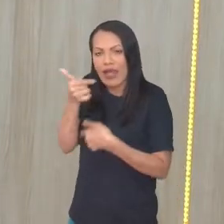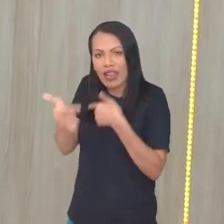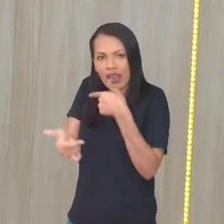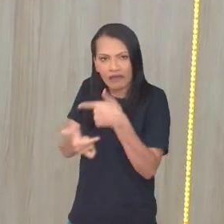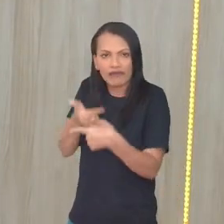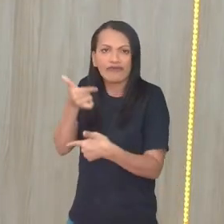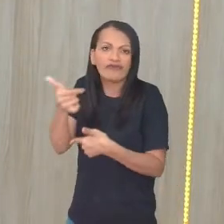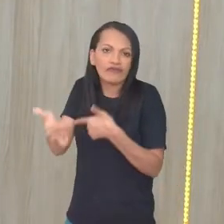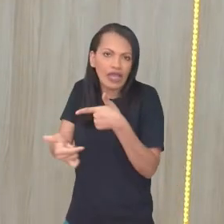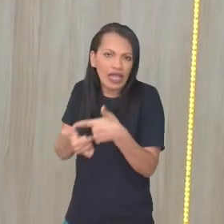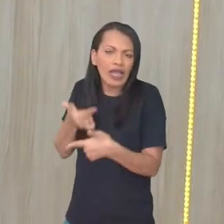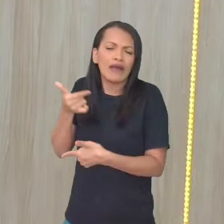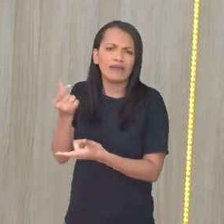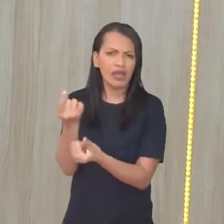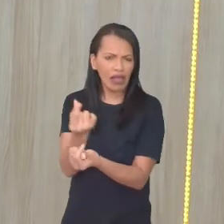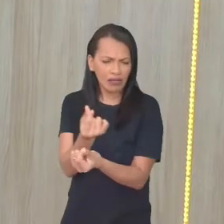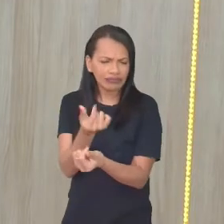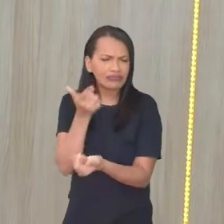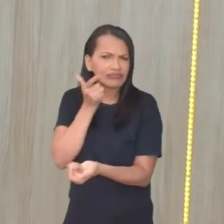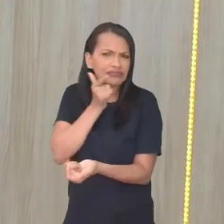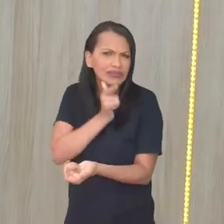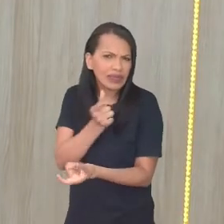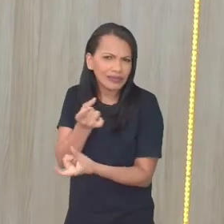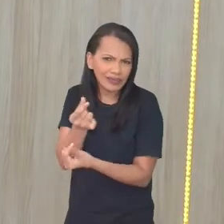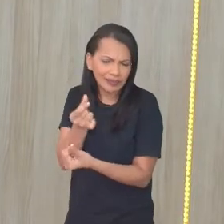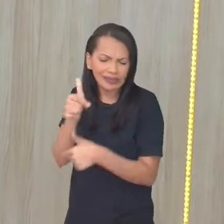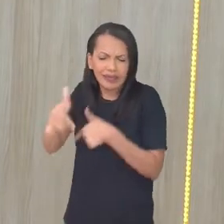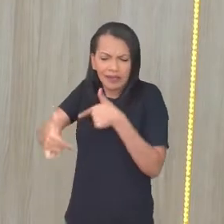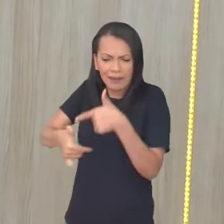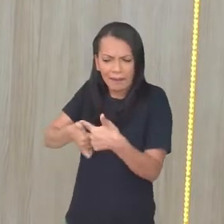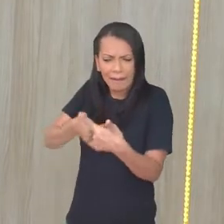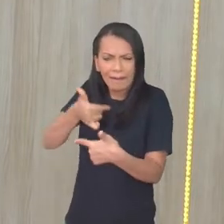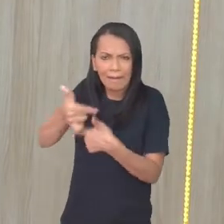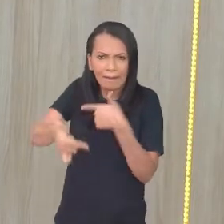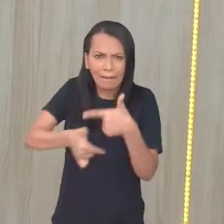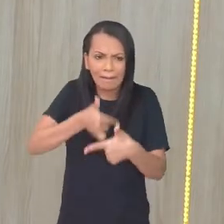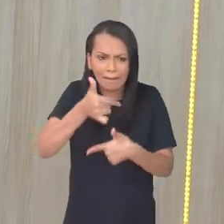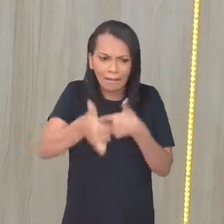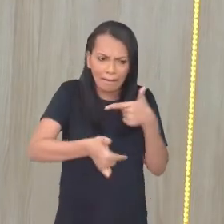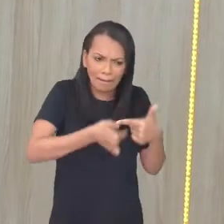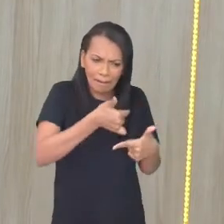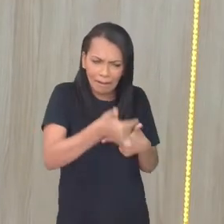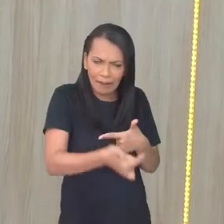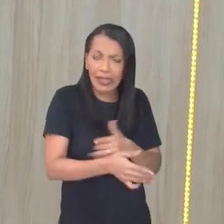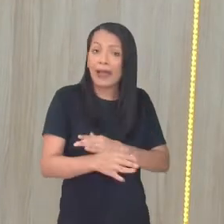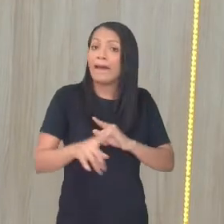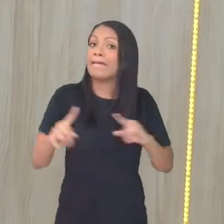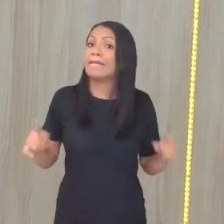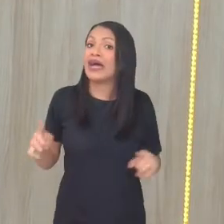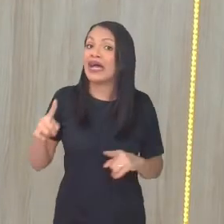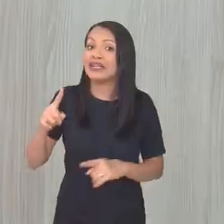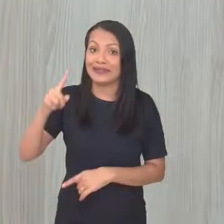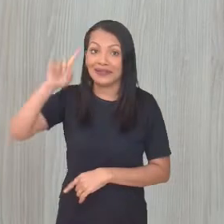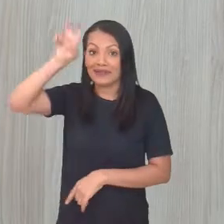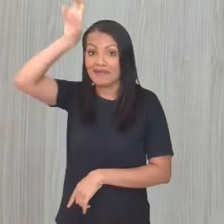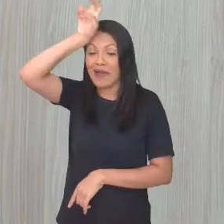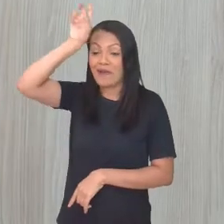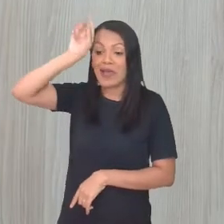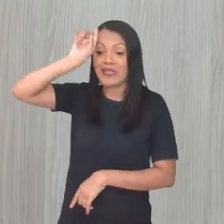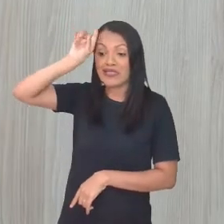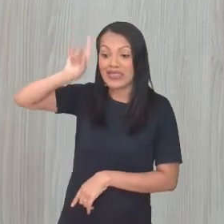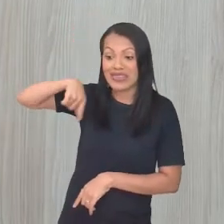mais de arrendamento, né? A gente trabalha essas questões, né, de arrendamento de terra em geografia, né? Exatamente, né? Então